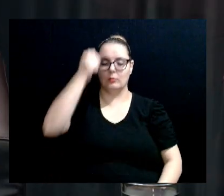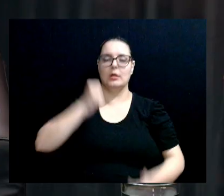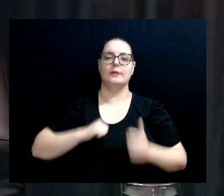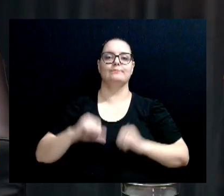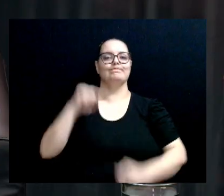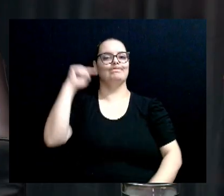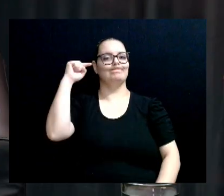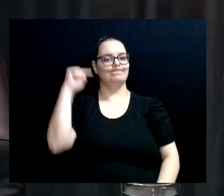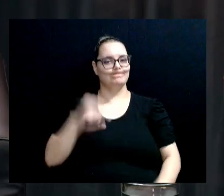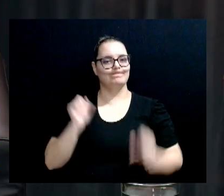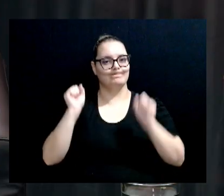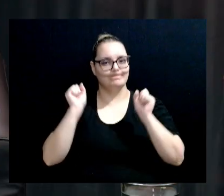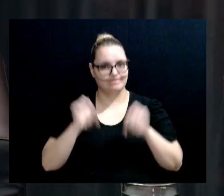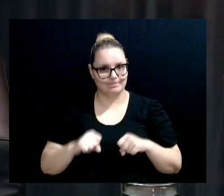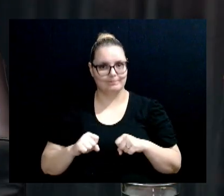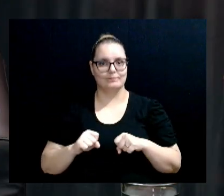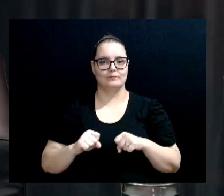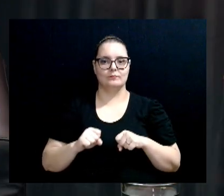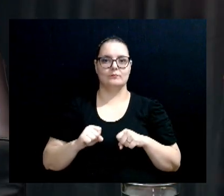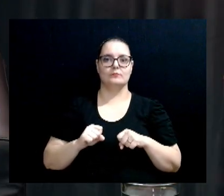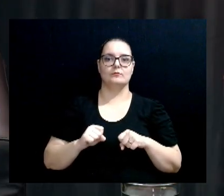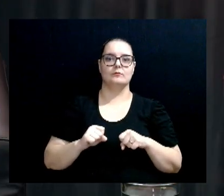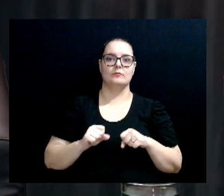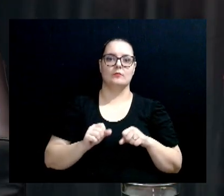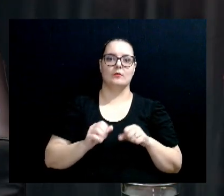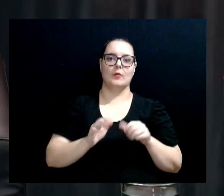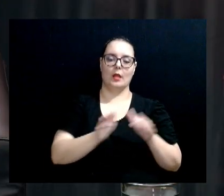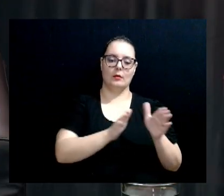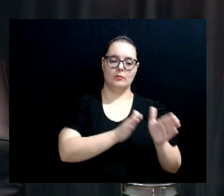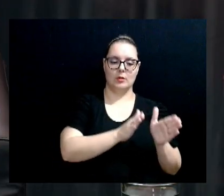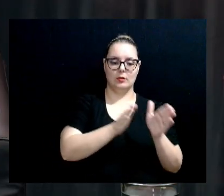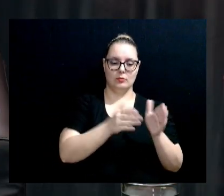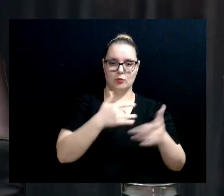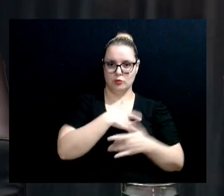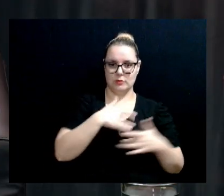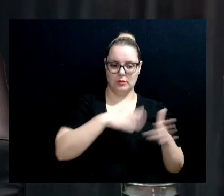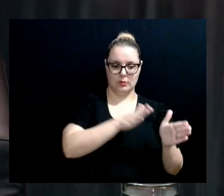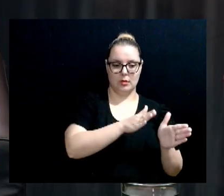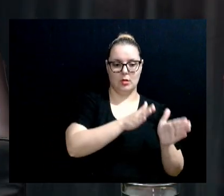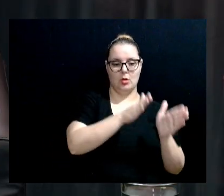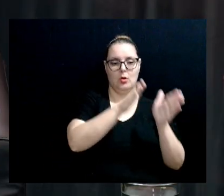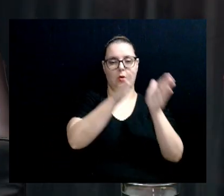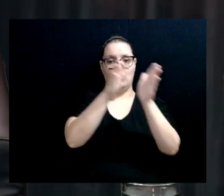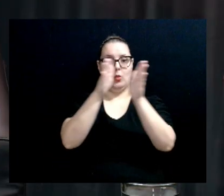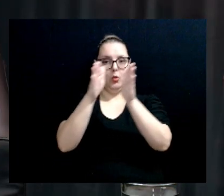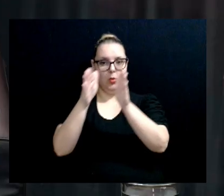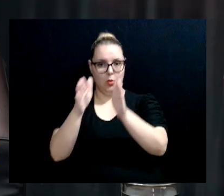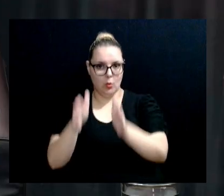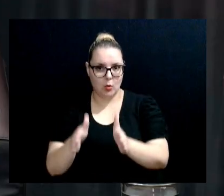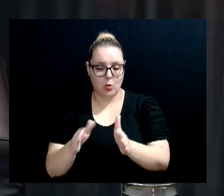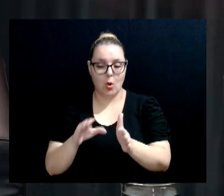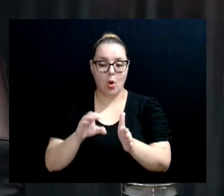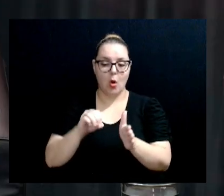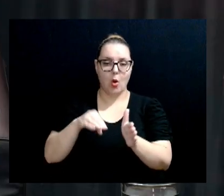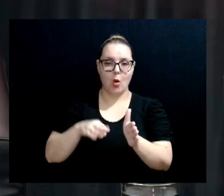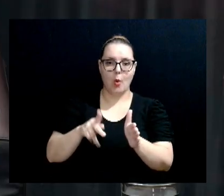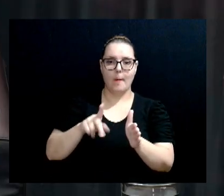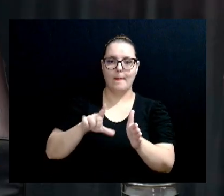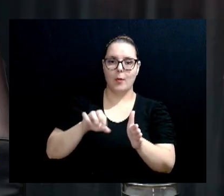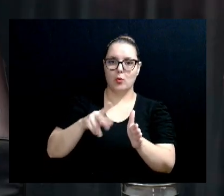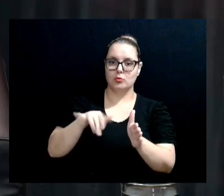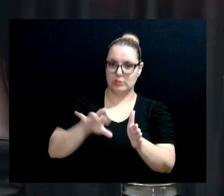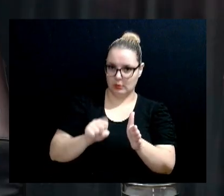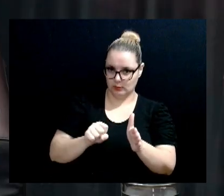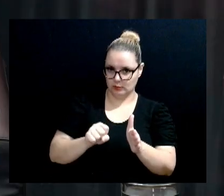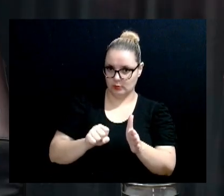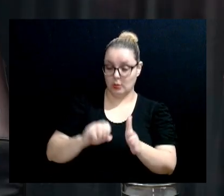gente sai dessa questão mais saudável e entra numa questão de compulsão. Porque quando o